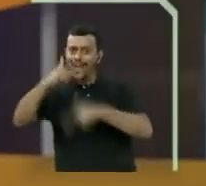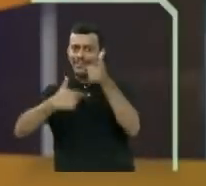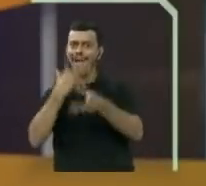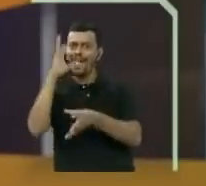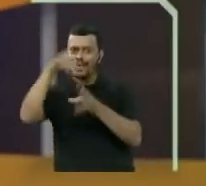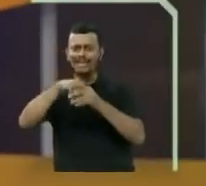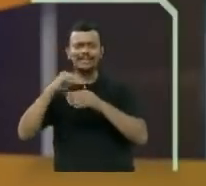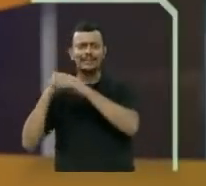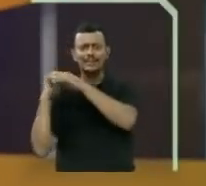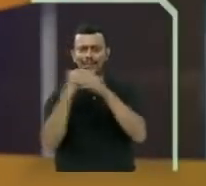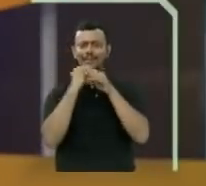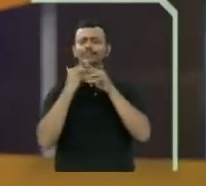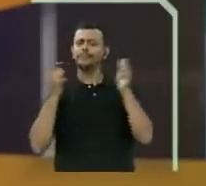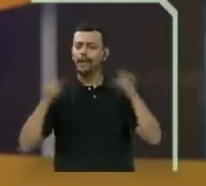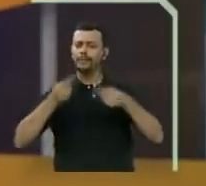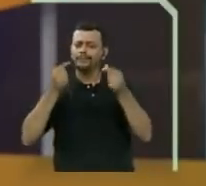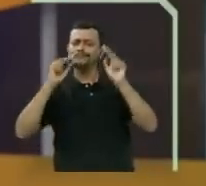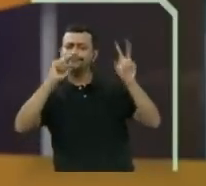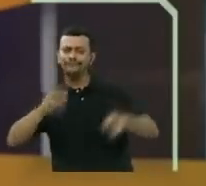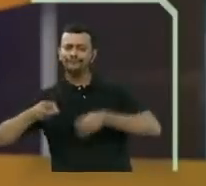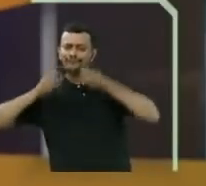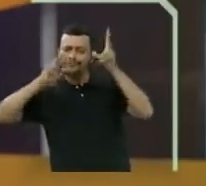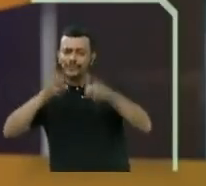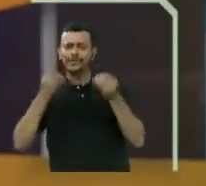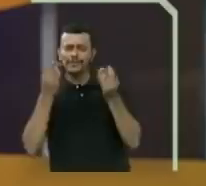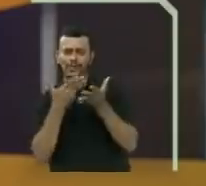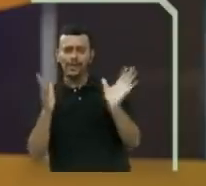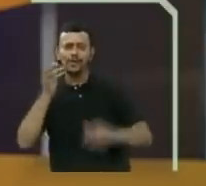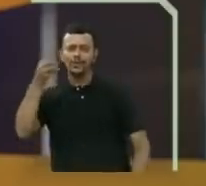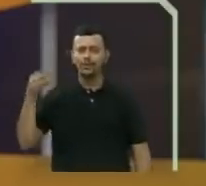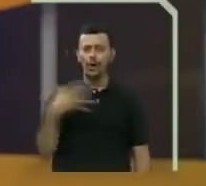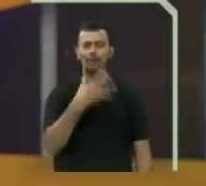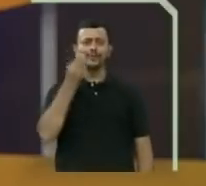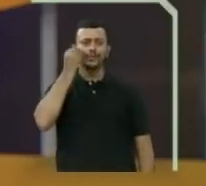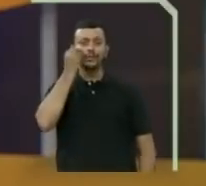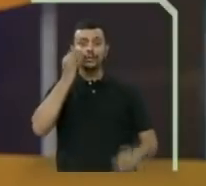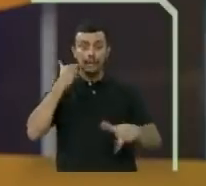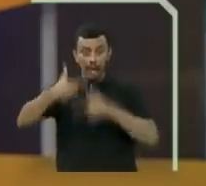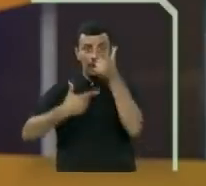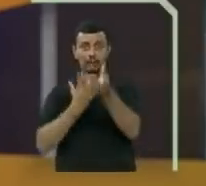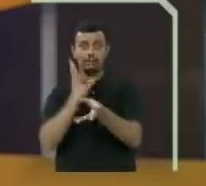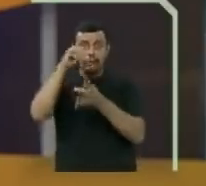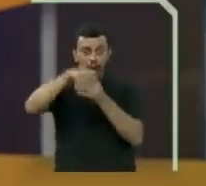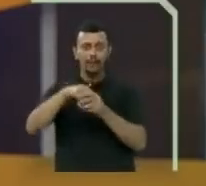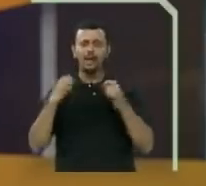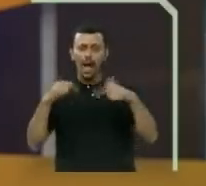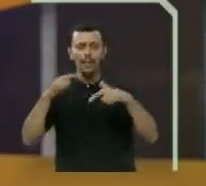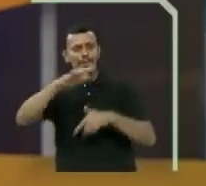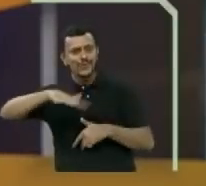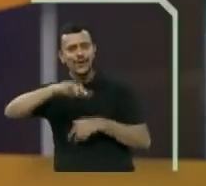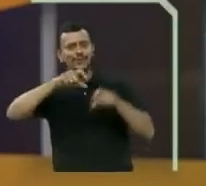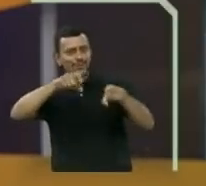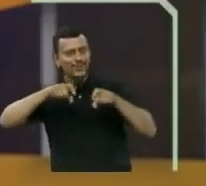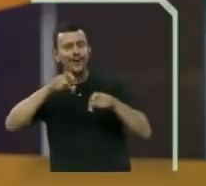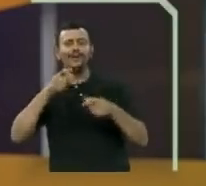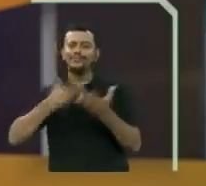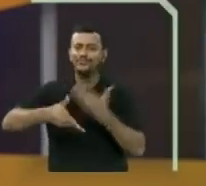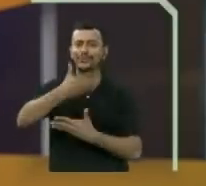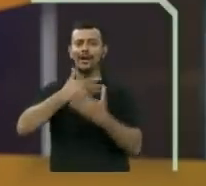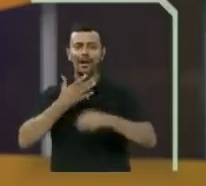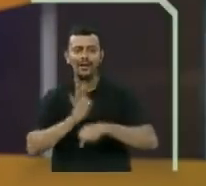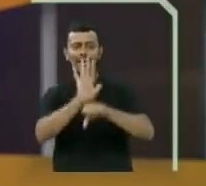igualmente renda, recursos e oportunidade para novos empregados dentro do setor do agronegócio. E fazer um